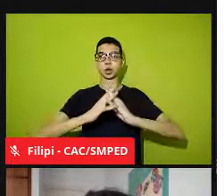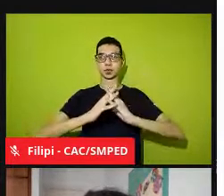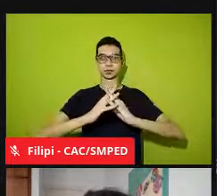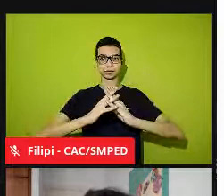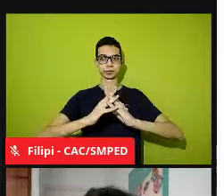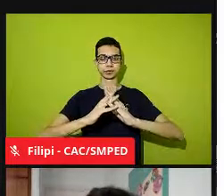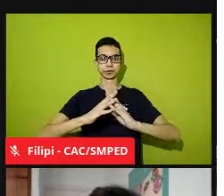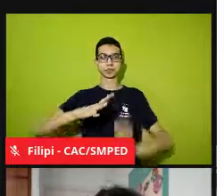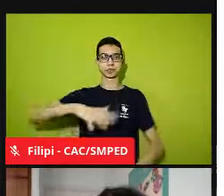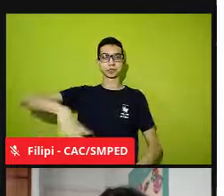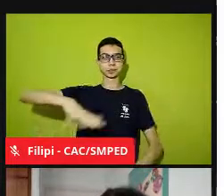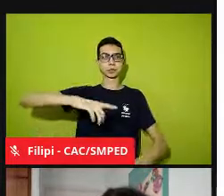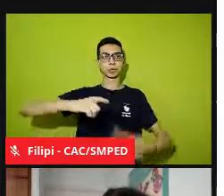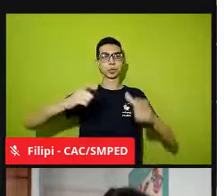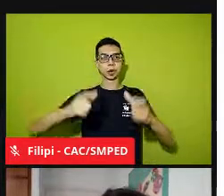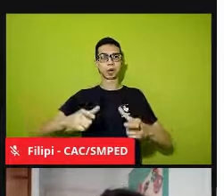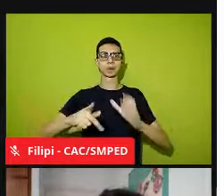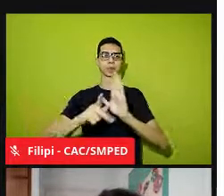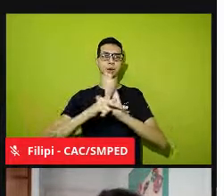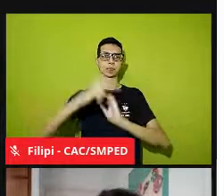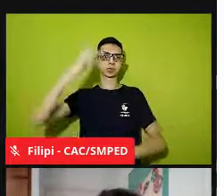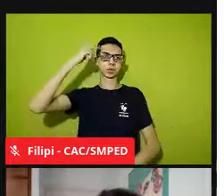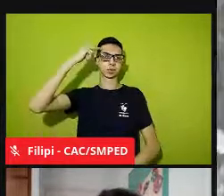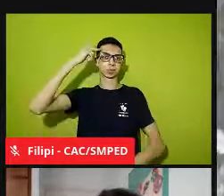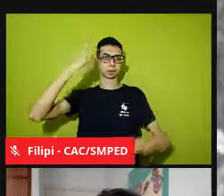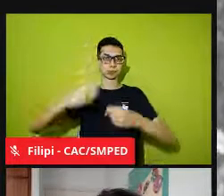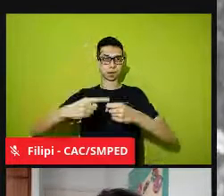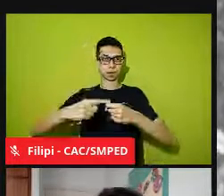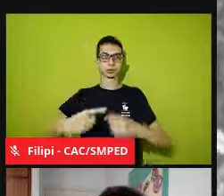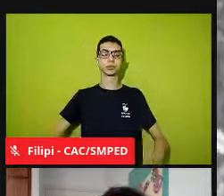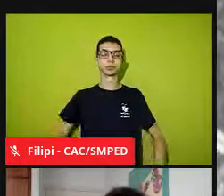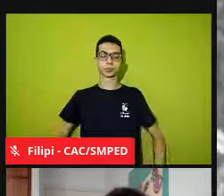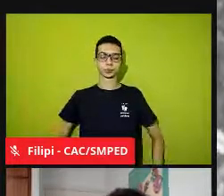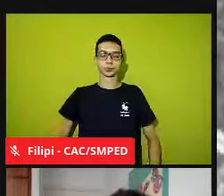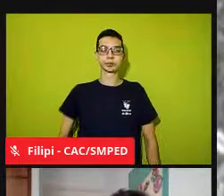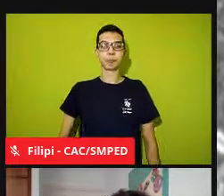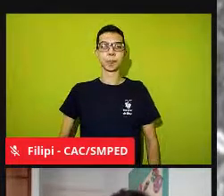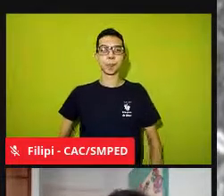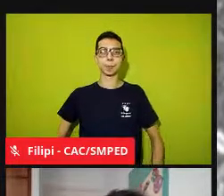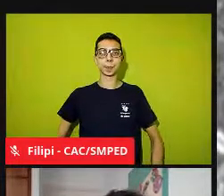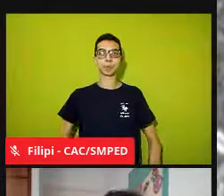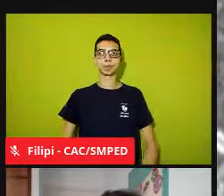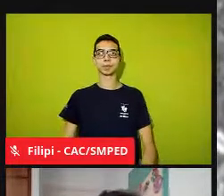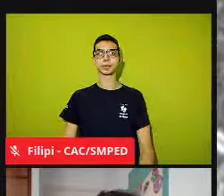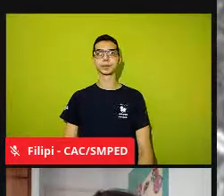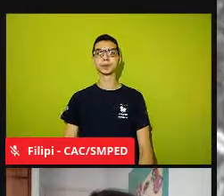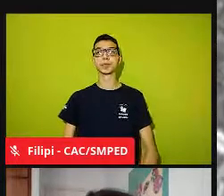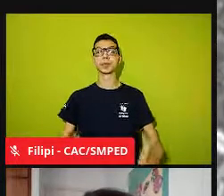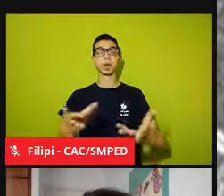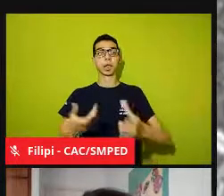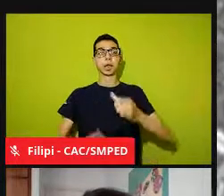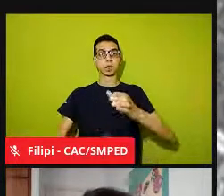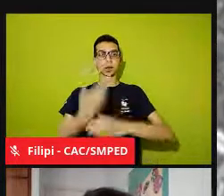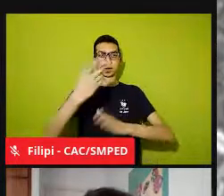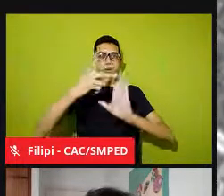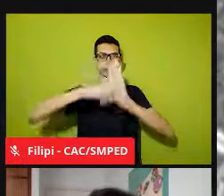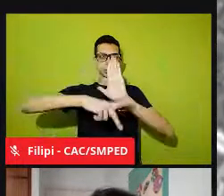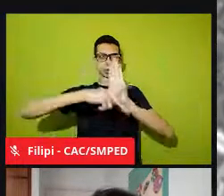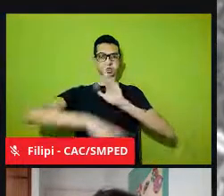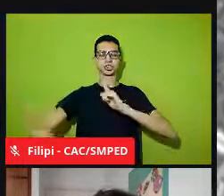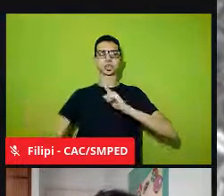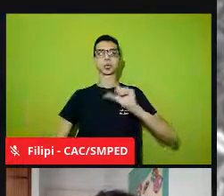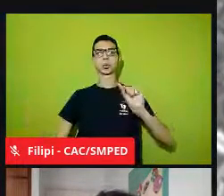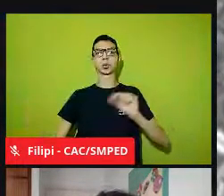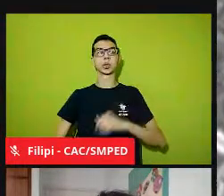de um território muito específico da cidade de São Paulo, né? E aí a gente fez, então desenvolveu esse projeto aqui, que era